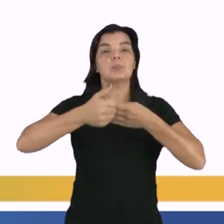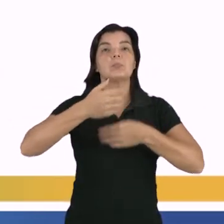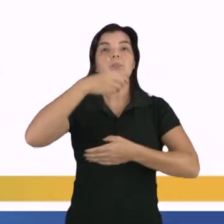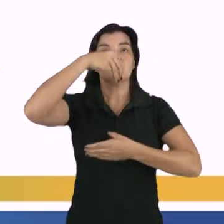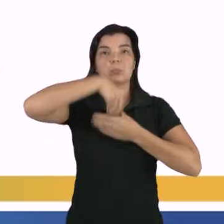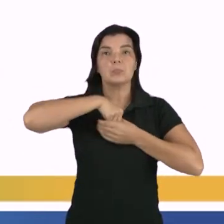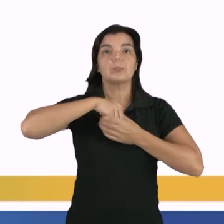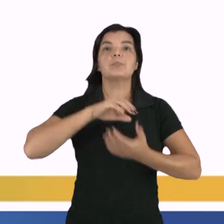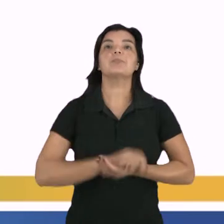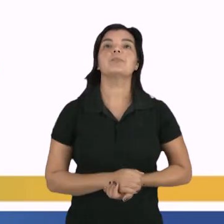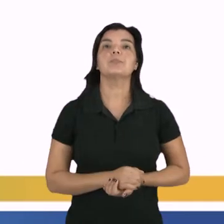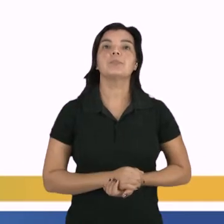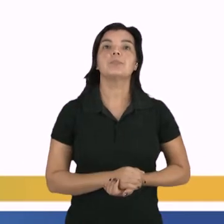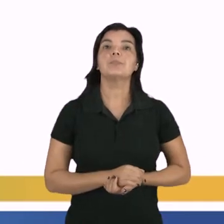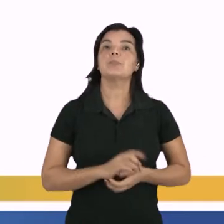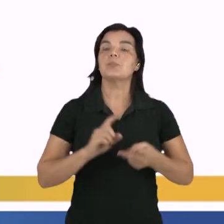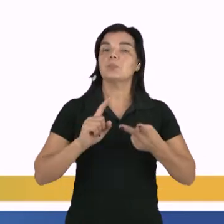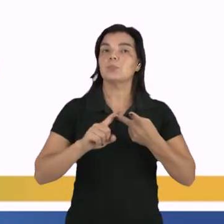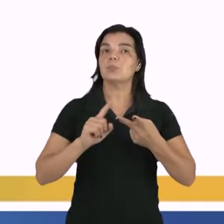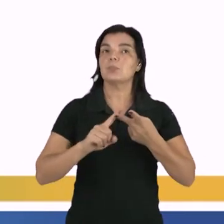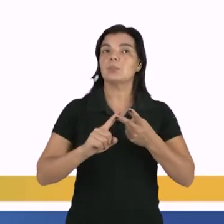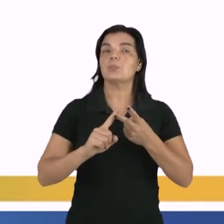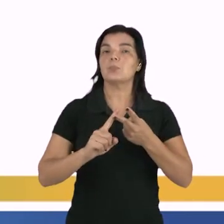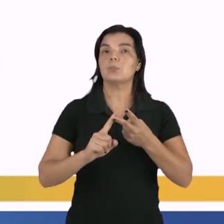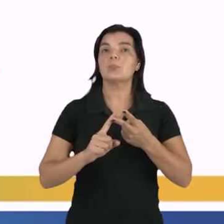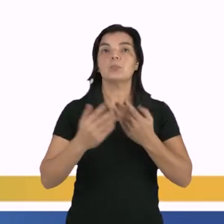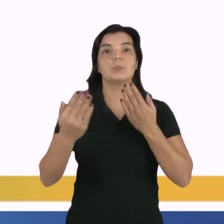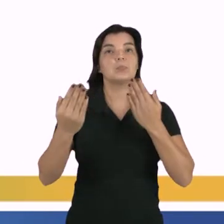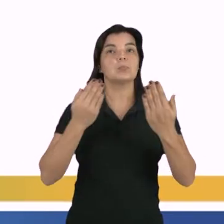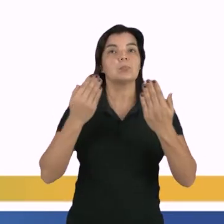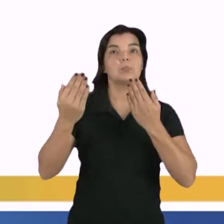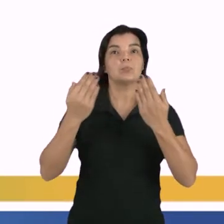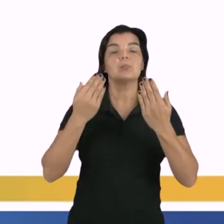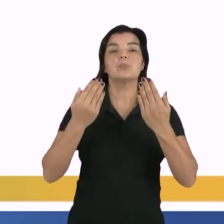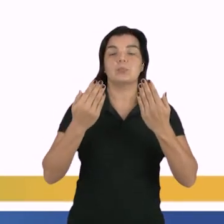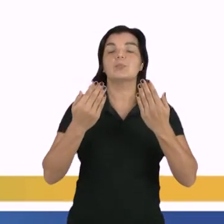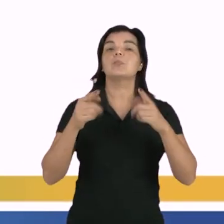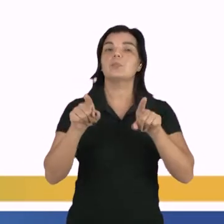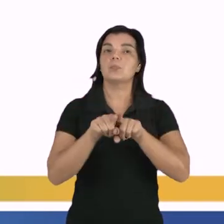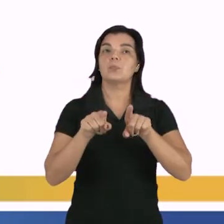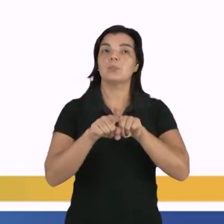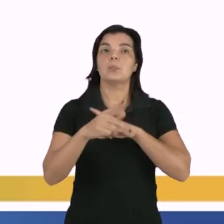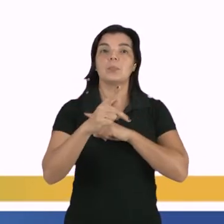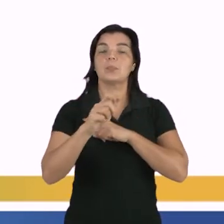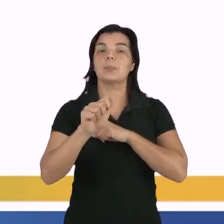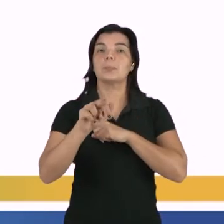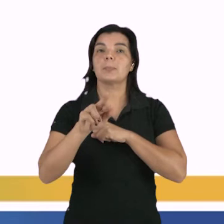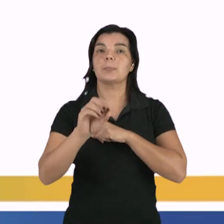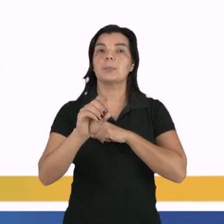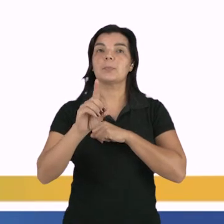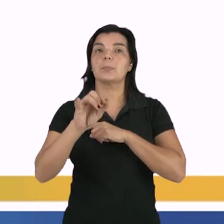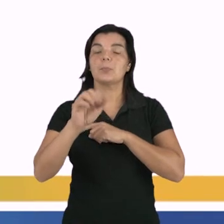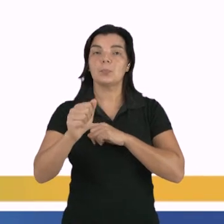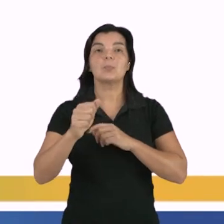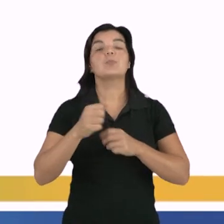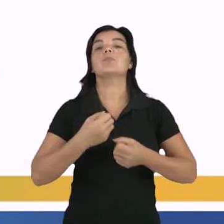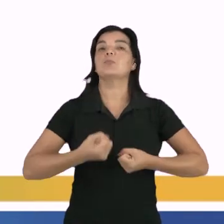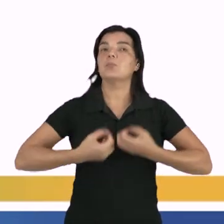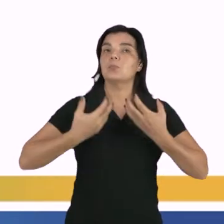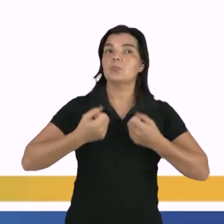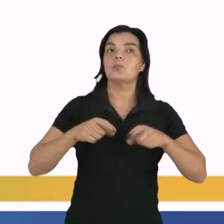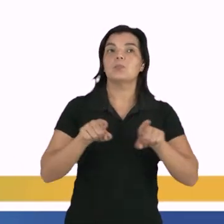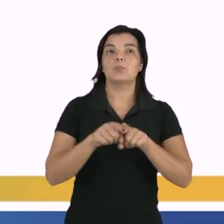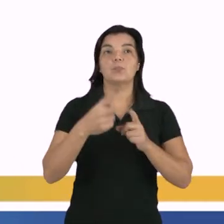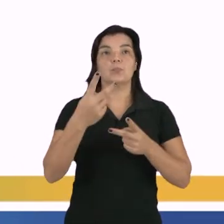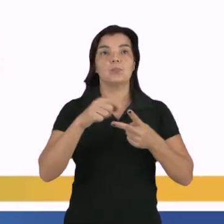lei moral dentro de mim. E aí tá fazendo uma comparação a uma paródia, onde o poeta